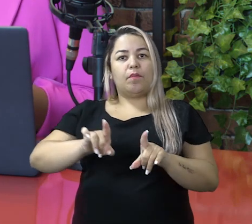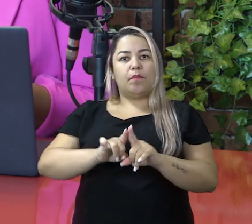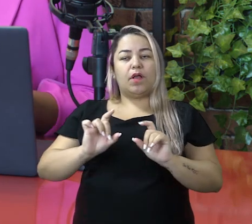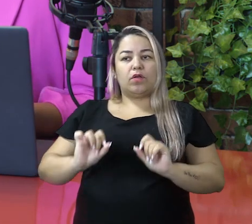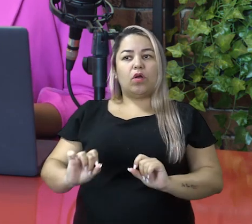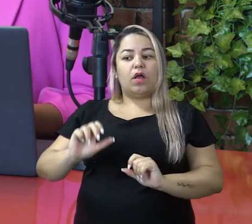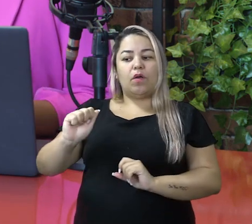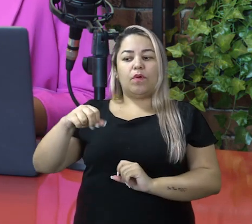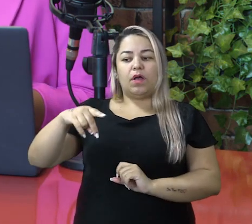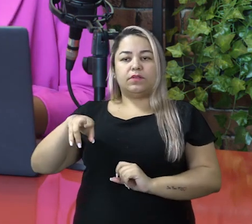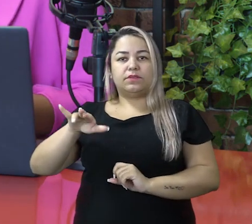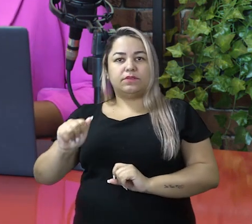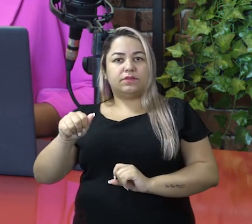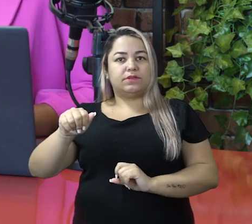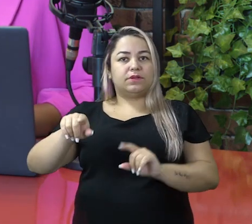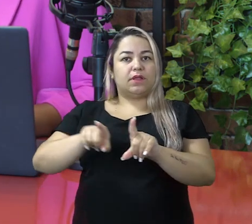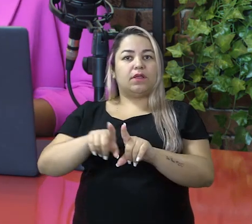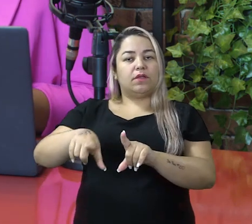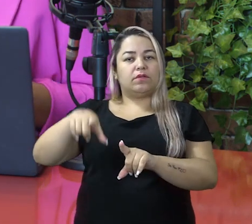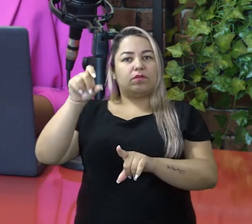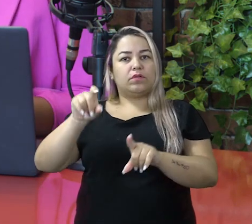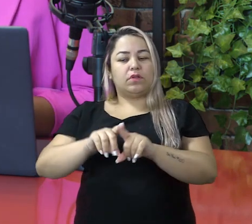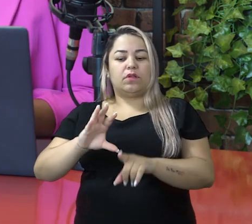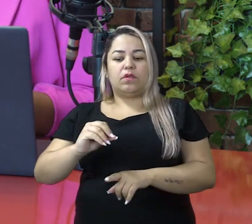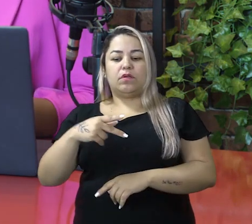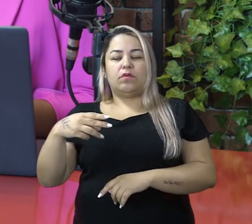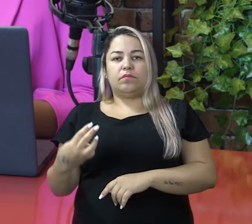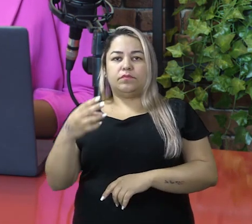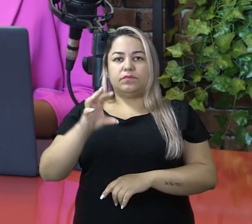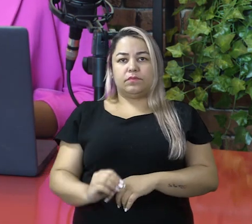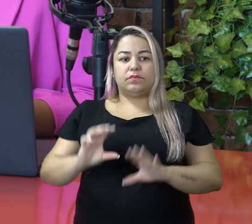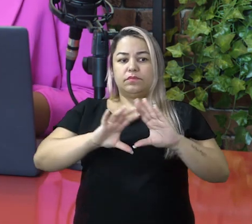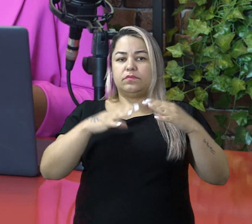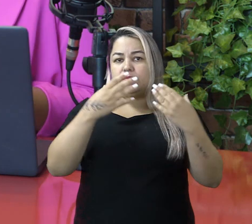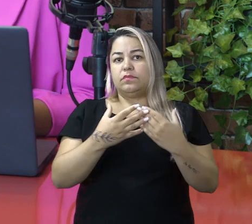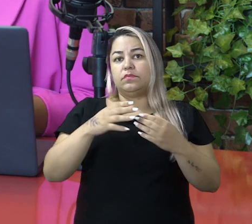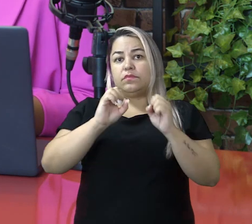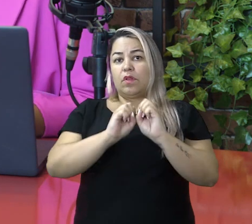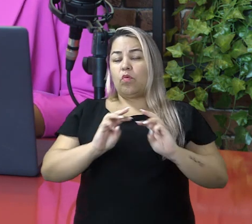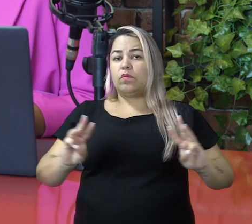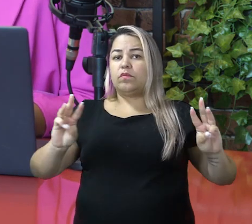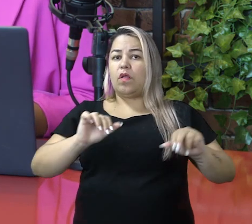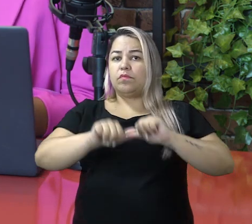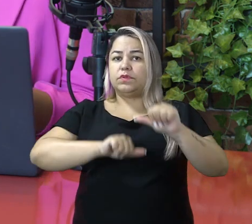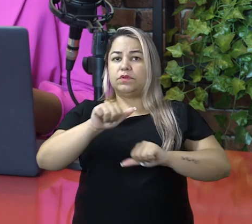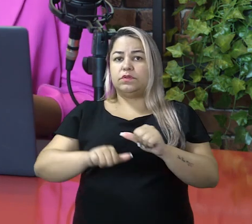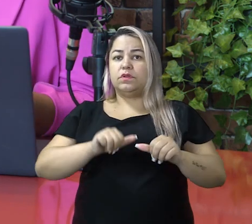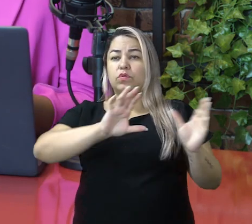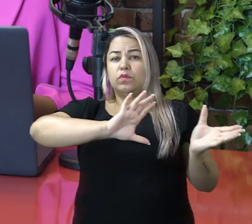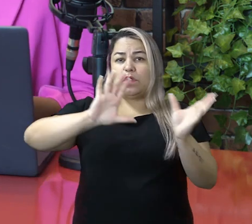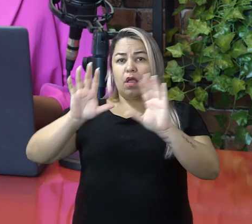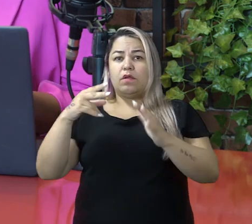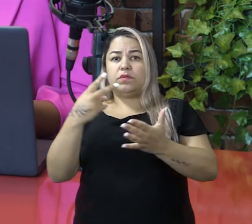Lula nomeou o embaixador André Correia do Lago como presidente da COP30, a Conferência das Nações Unidas sobre Mudança